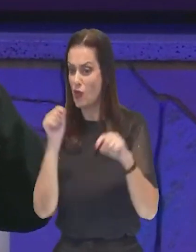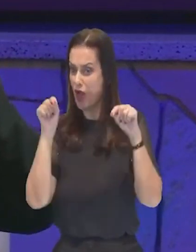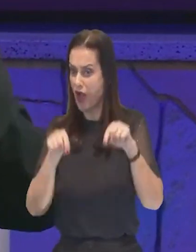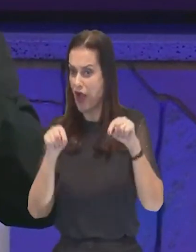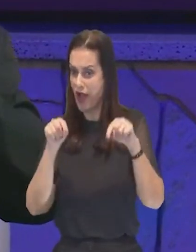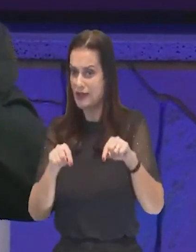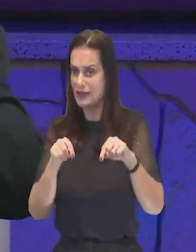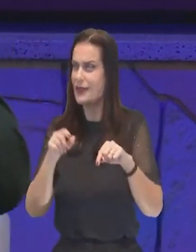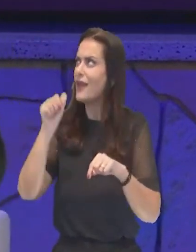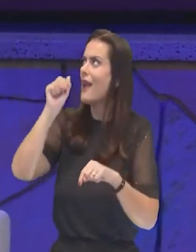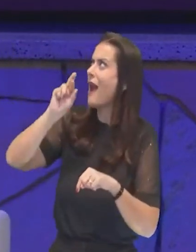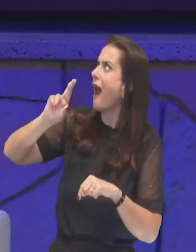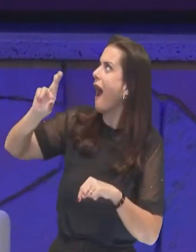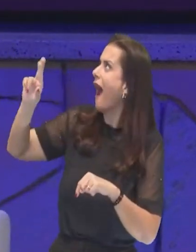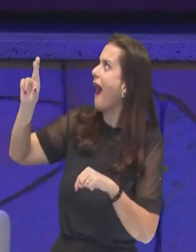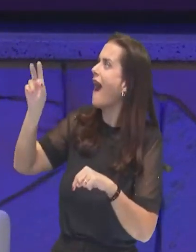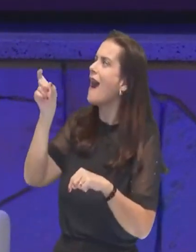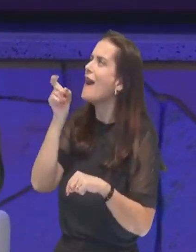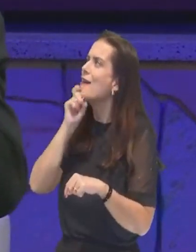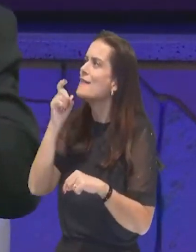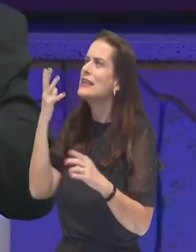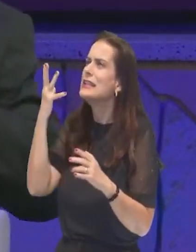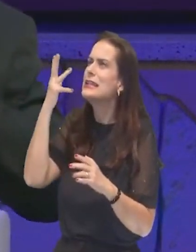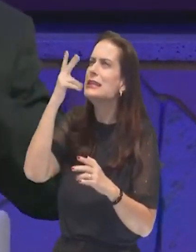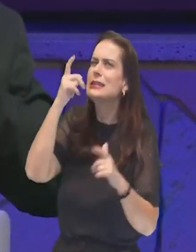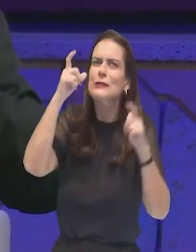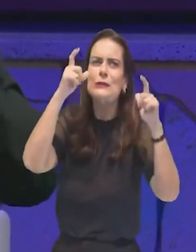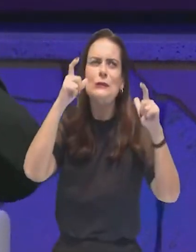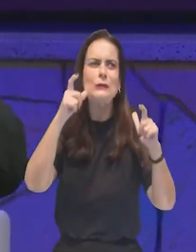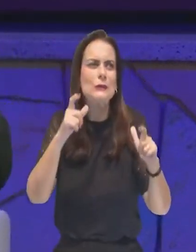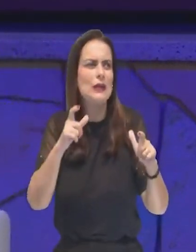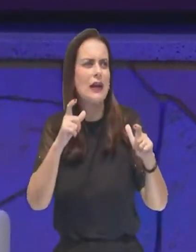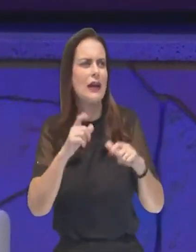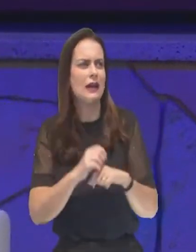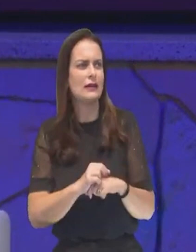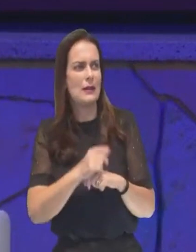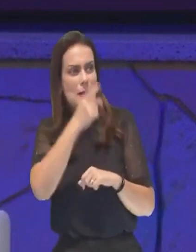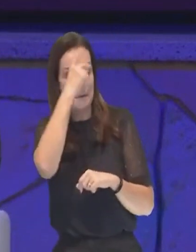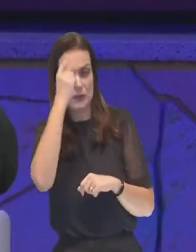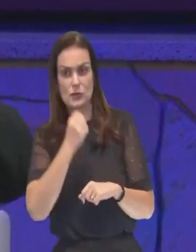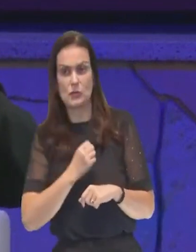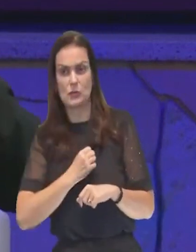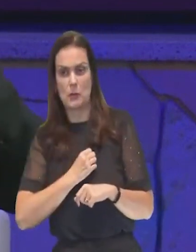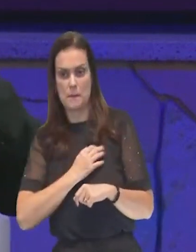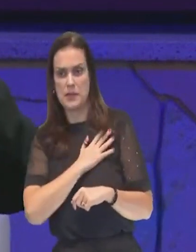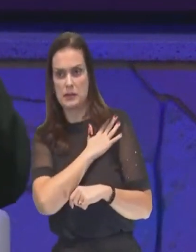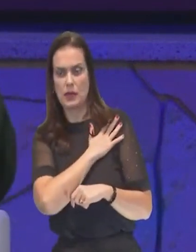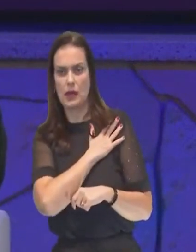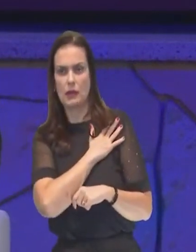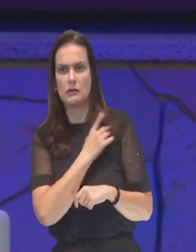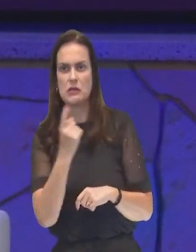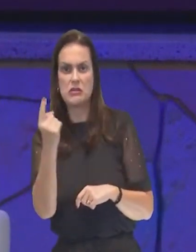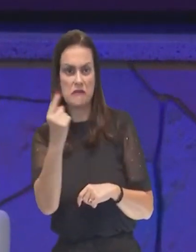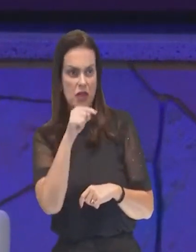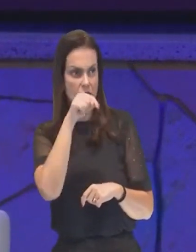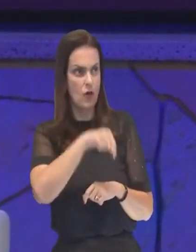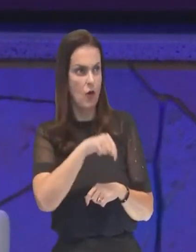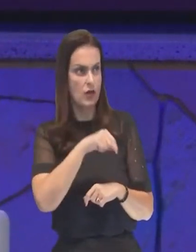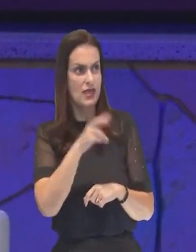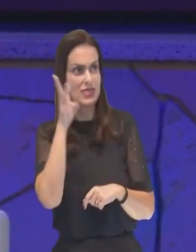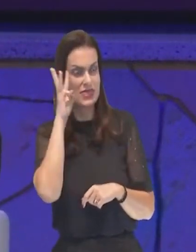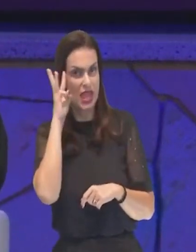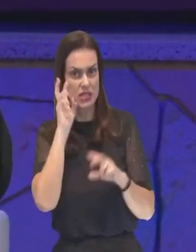com ar-condicionado, esse ambiente lindo, pessoal militar que esteve aqui na quarta-feira ficou encantado, na